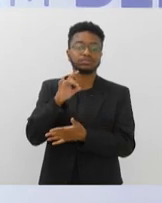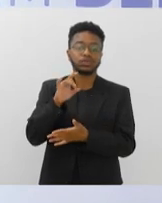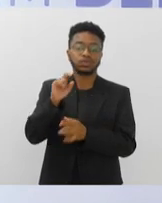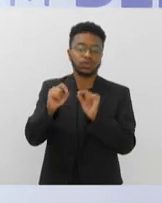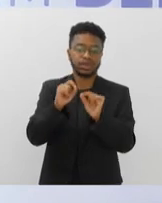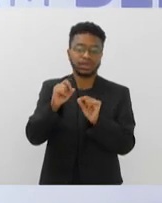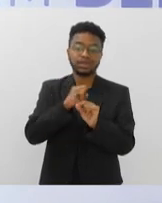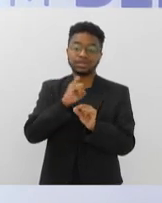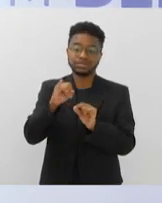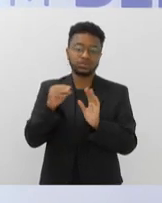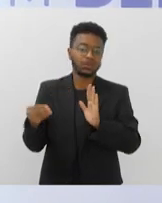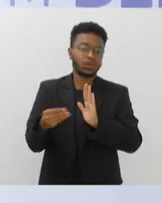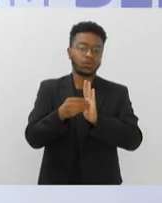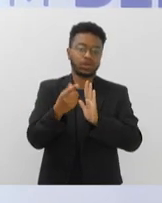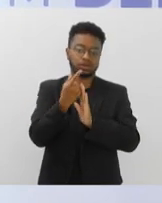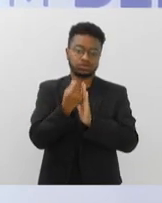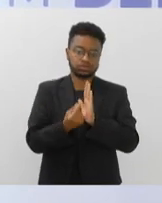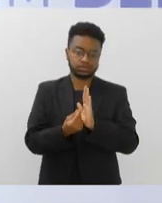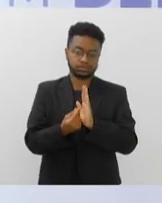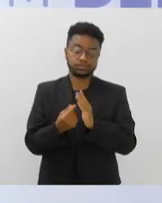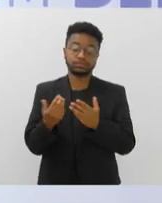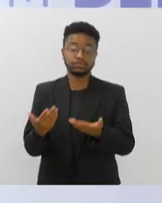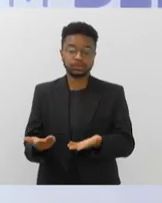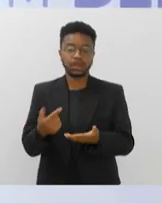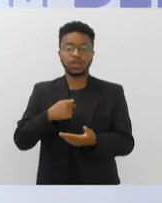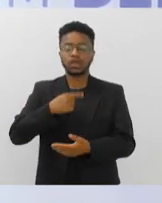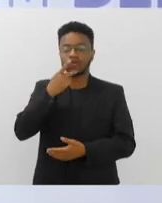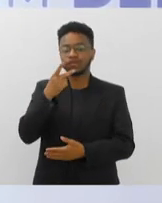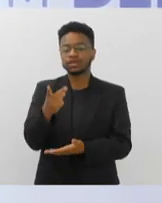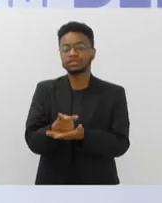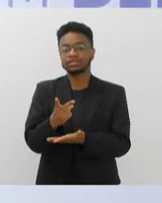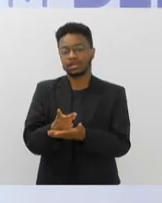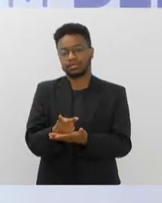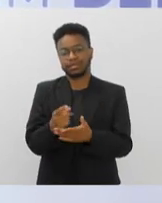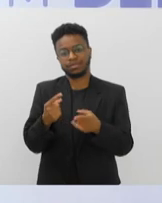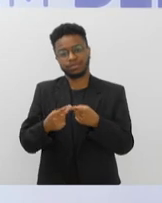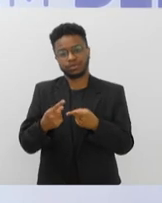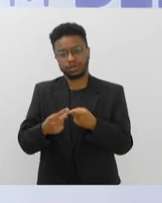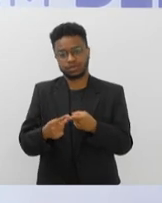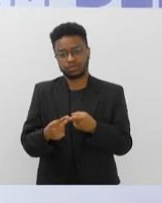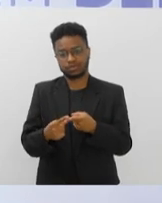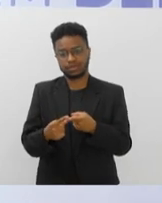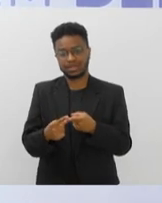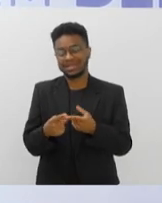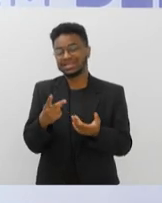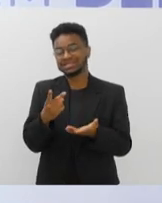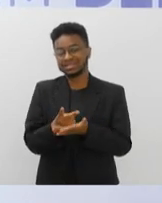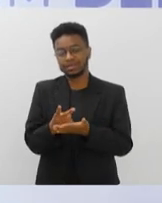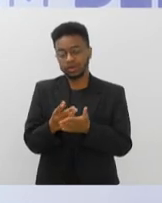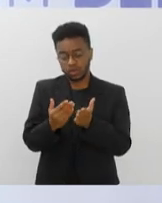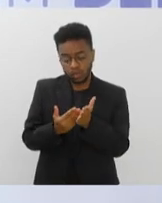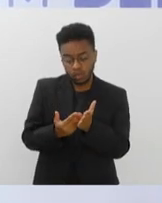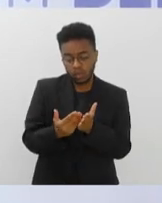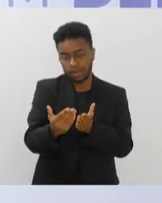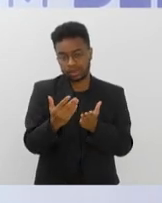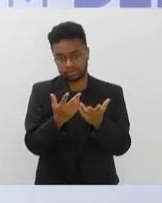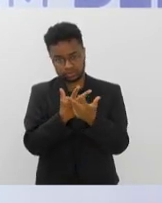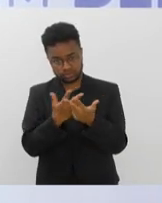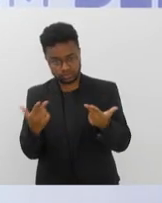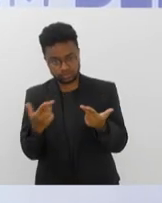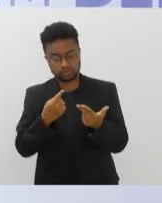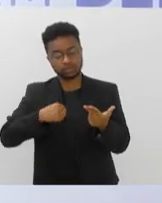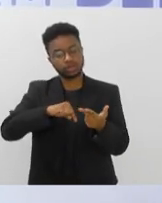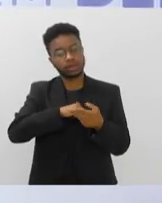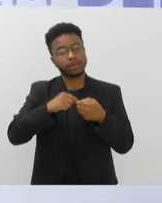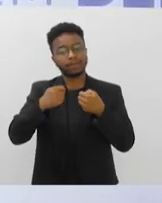constantes no orçamento então eu sempre frizo essa fala por todo ponto de partida nós temos que falar